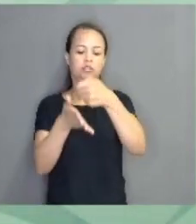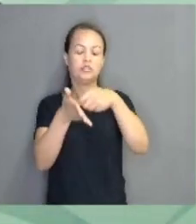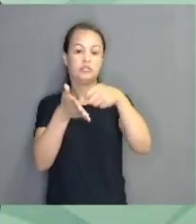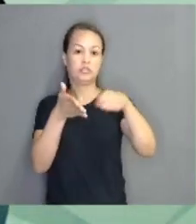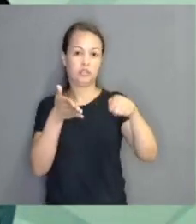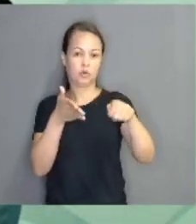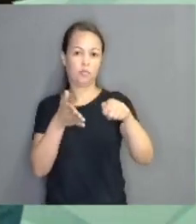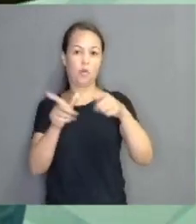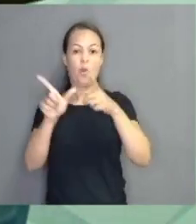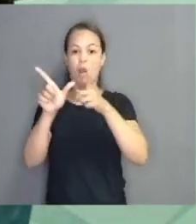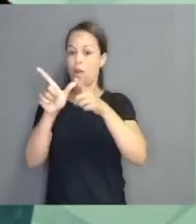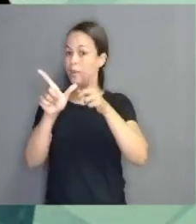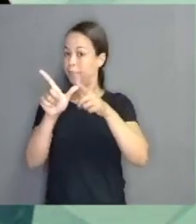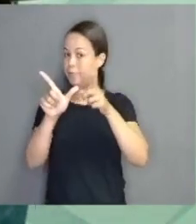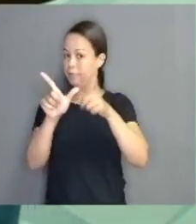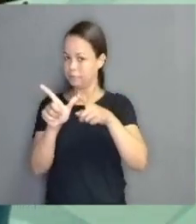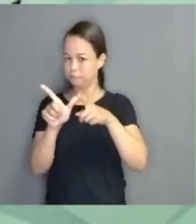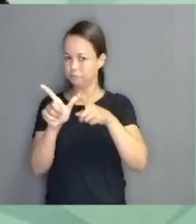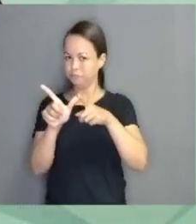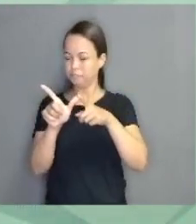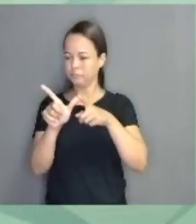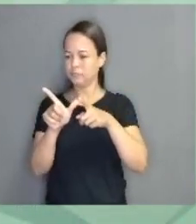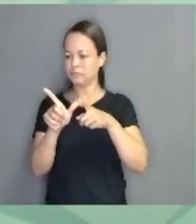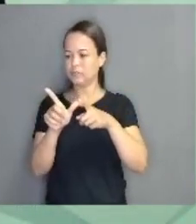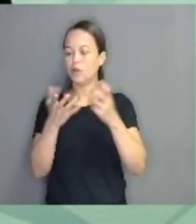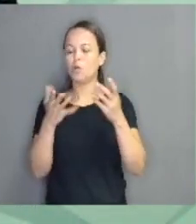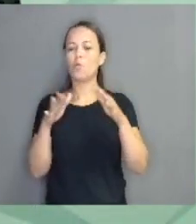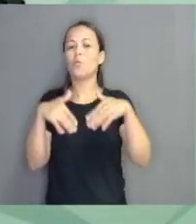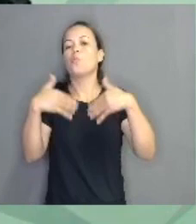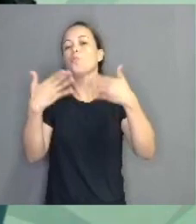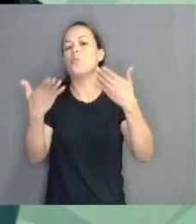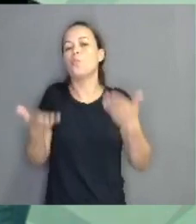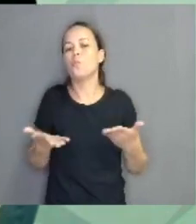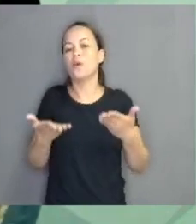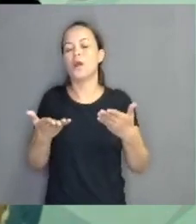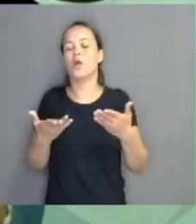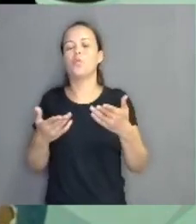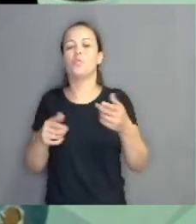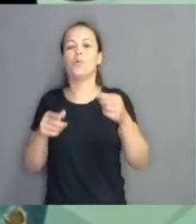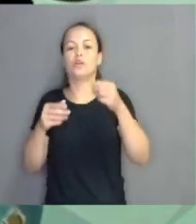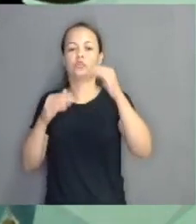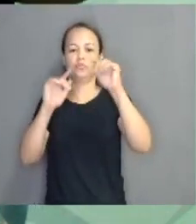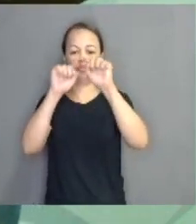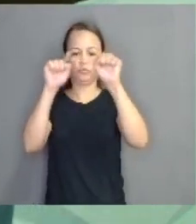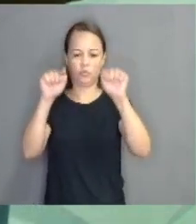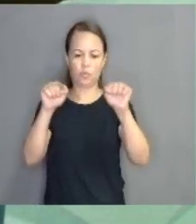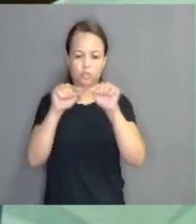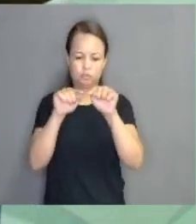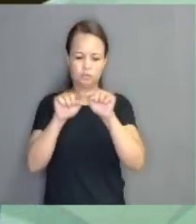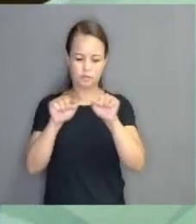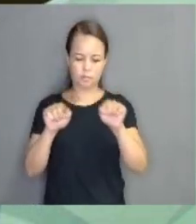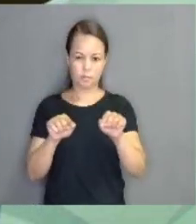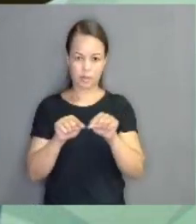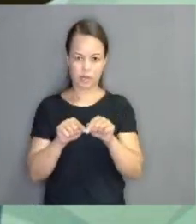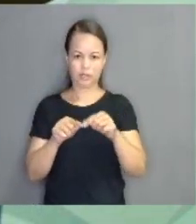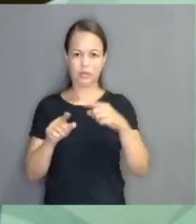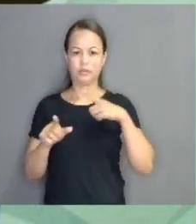por letras. Então, qual dessas duas placas eu tenho apenas